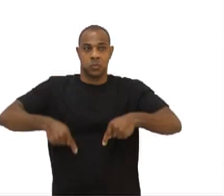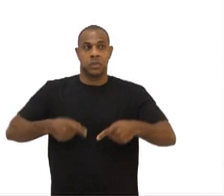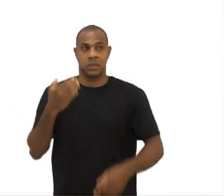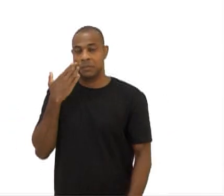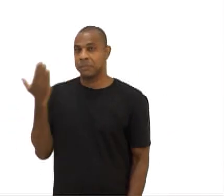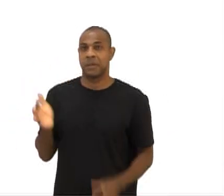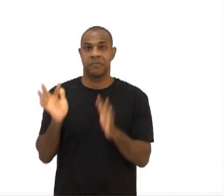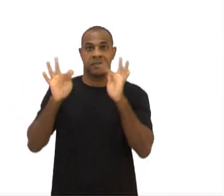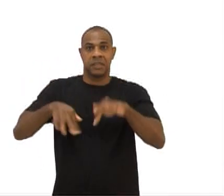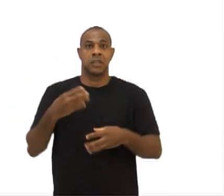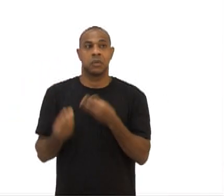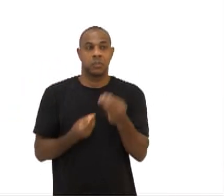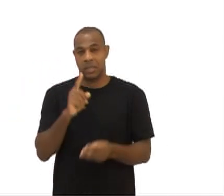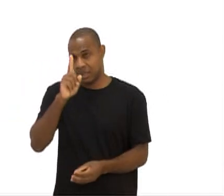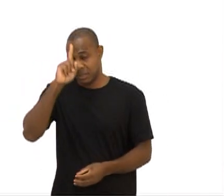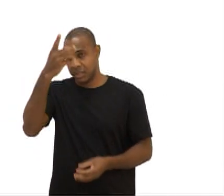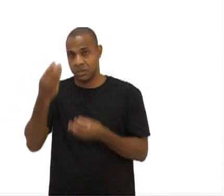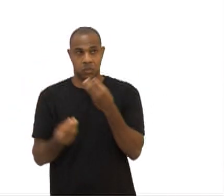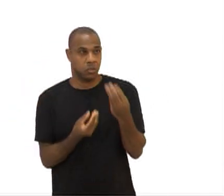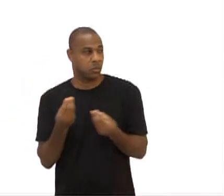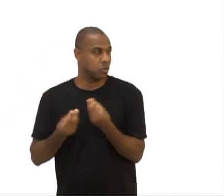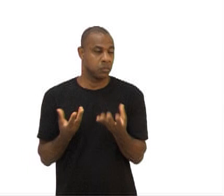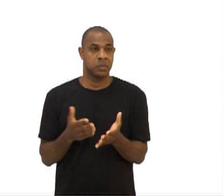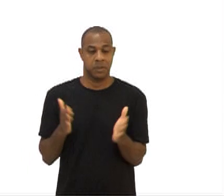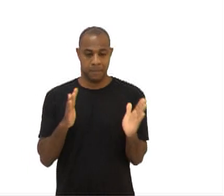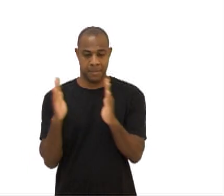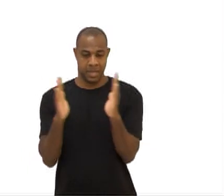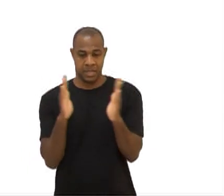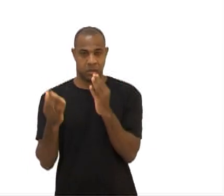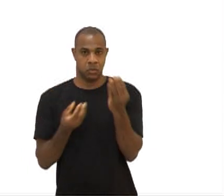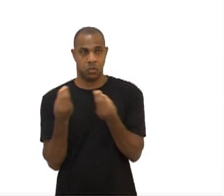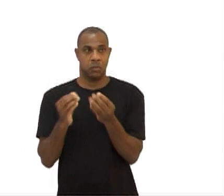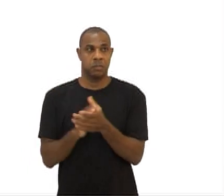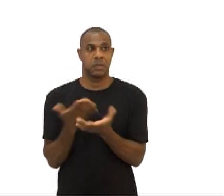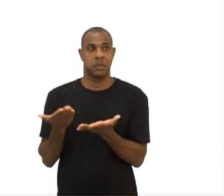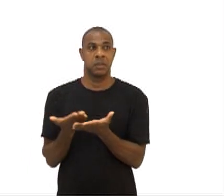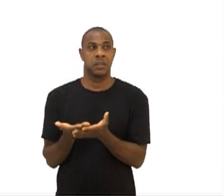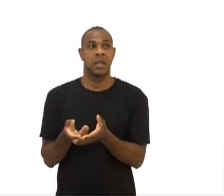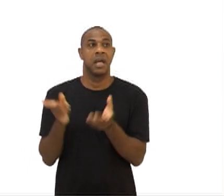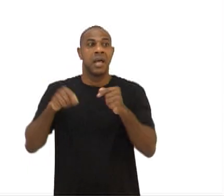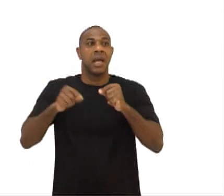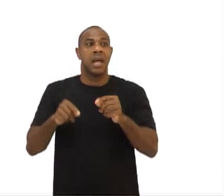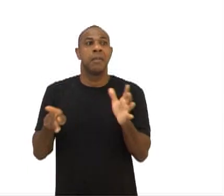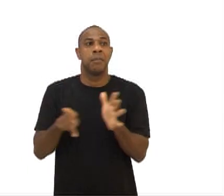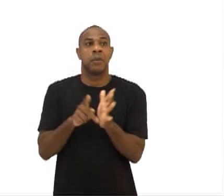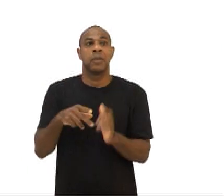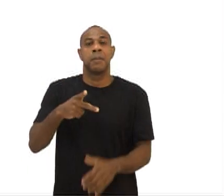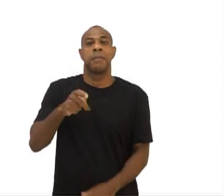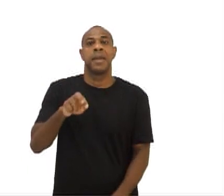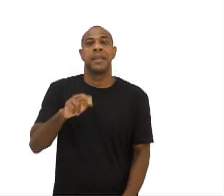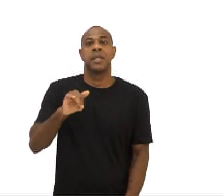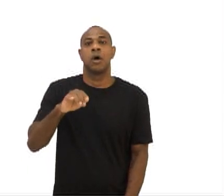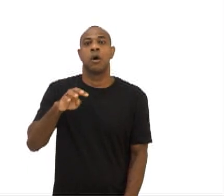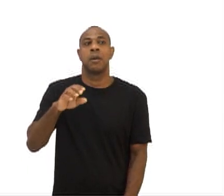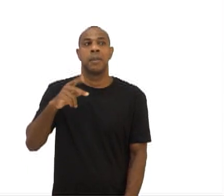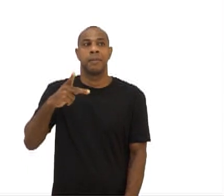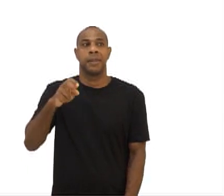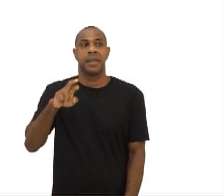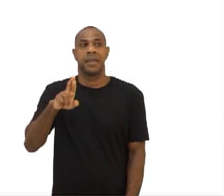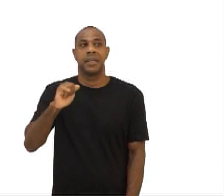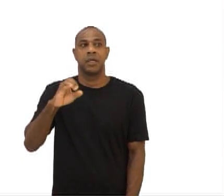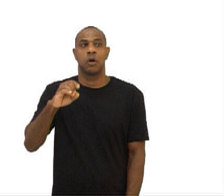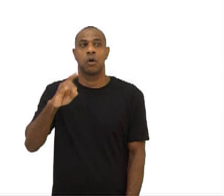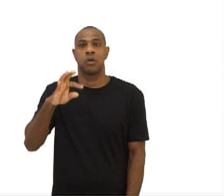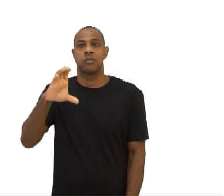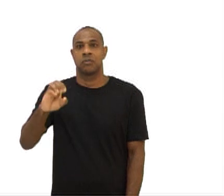ir finalizando essa ideia de ciclo e de períodos, são fenômenos periódicos. Perguntaram várias vezes se era só na